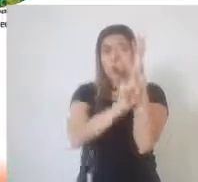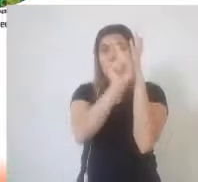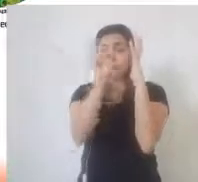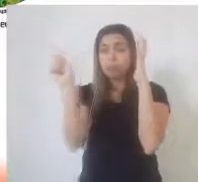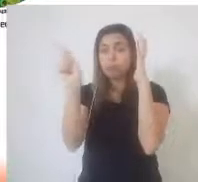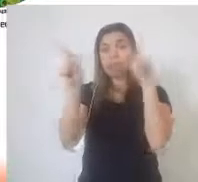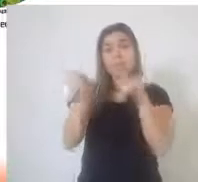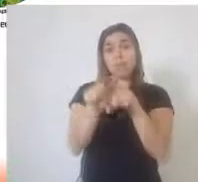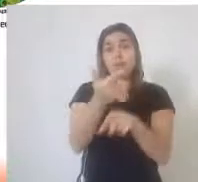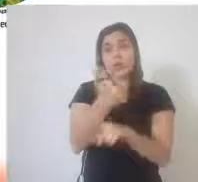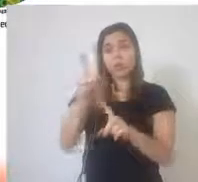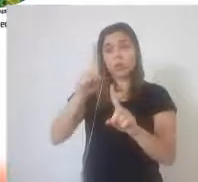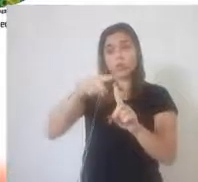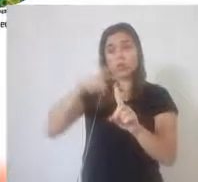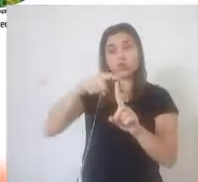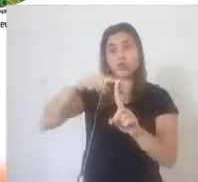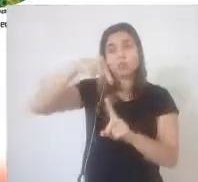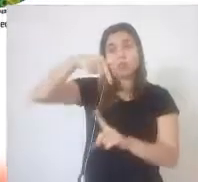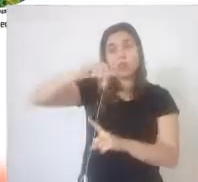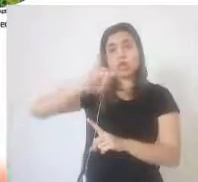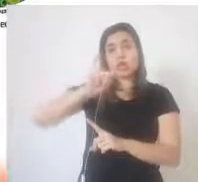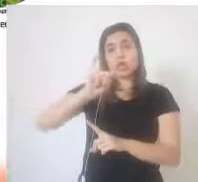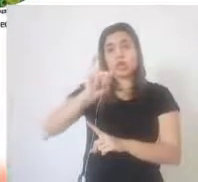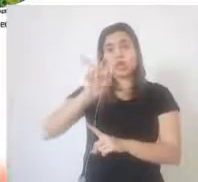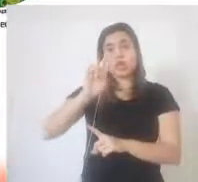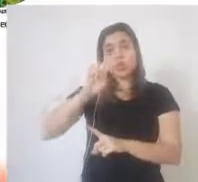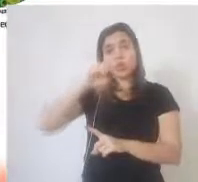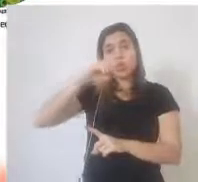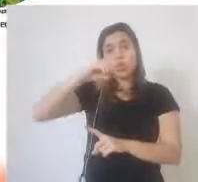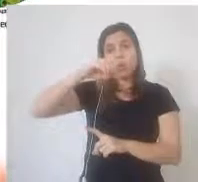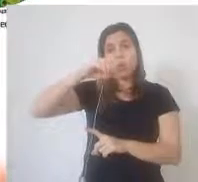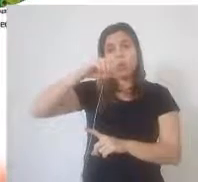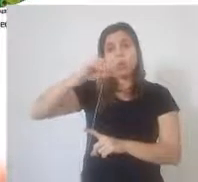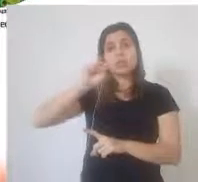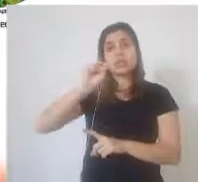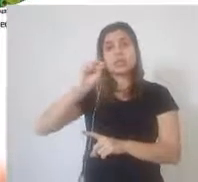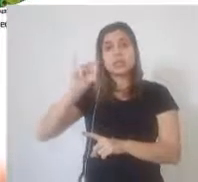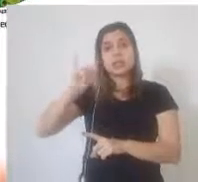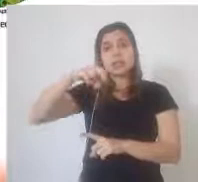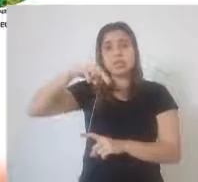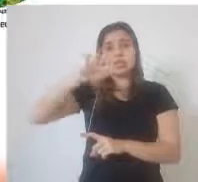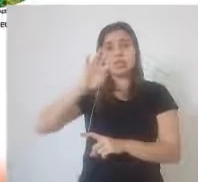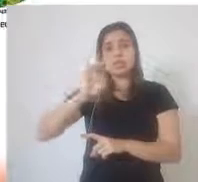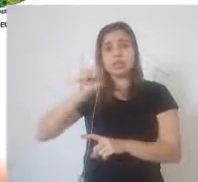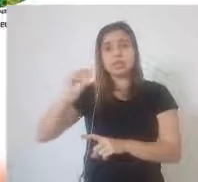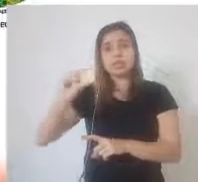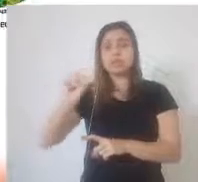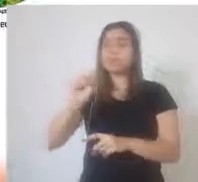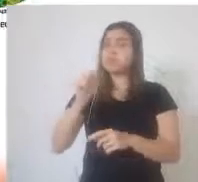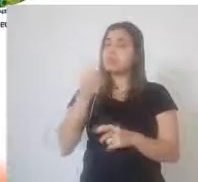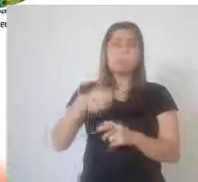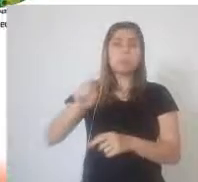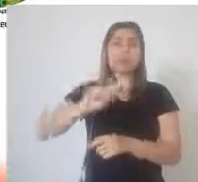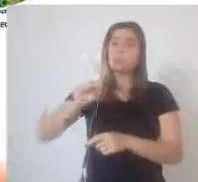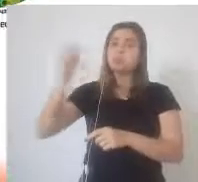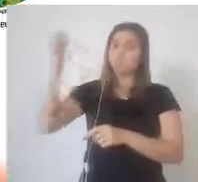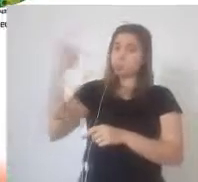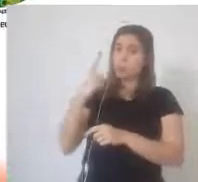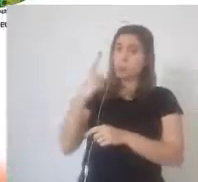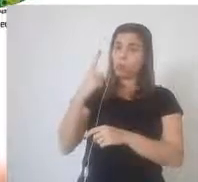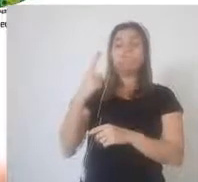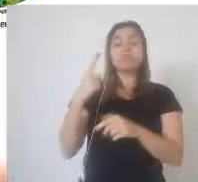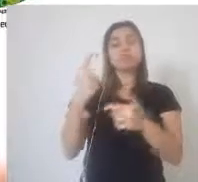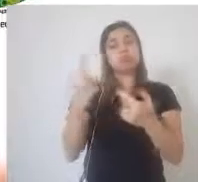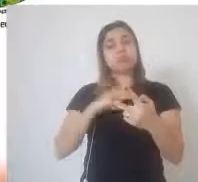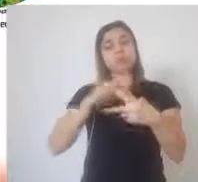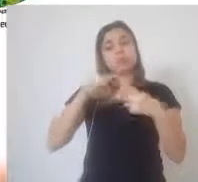da luminosidade do Sol, mas como ela contribui em alguns ambientes muito